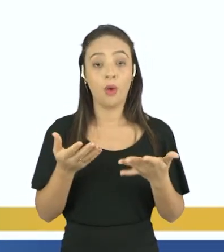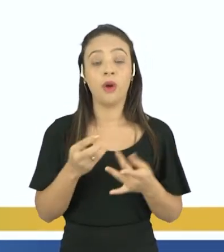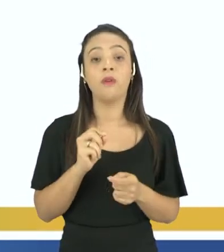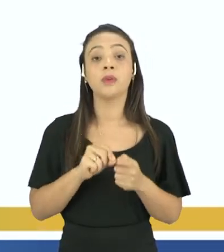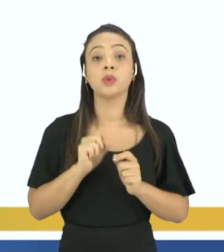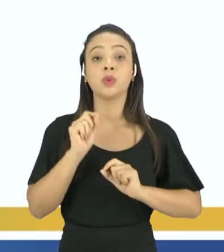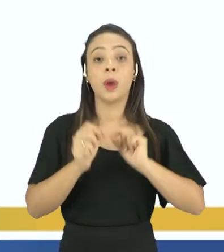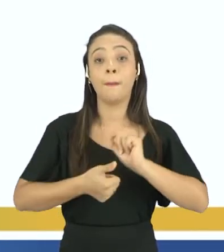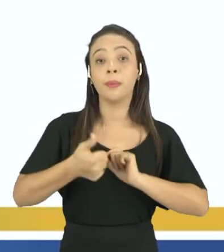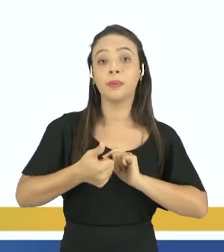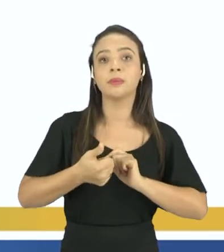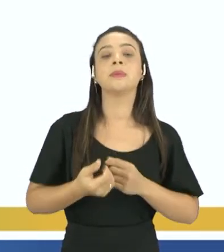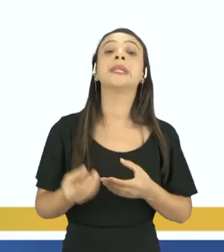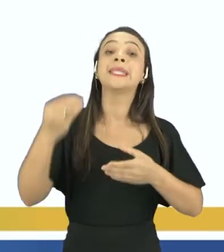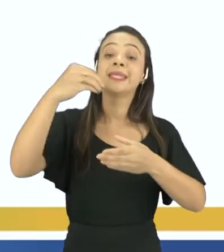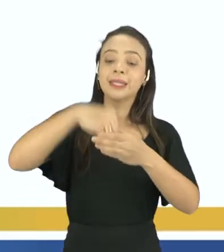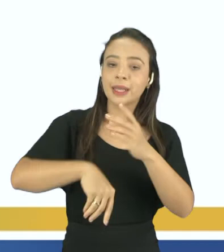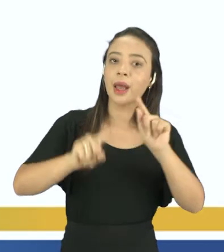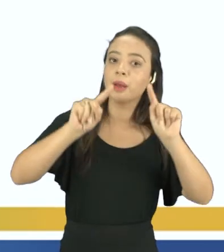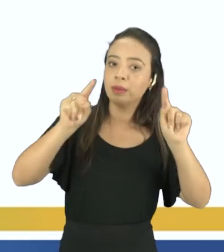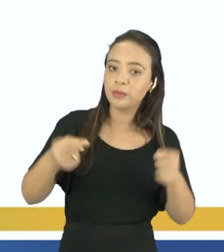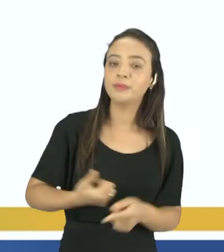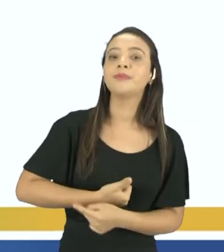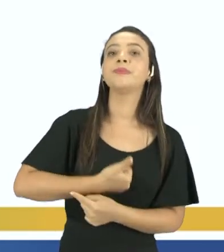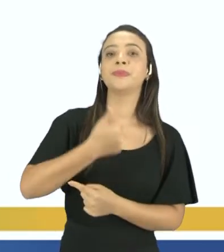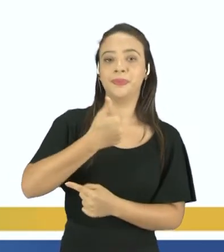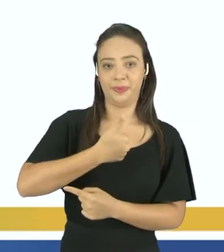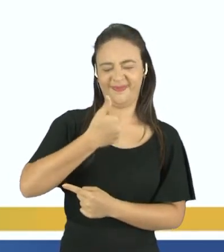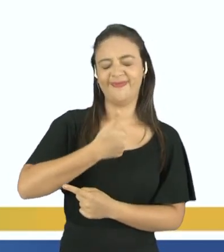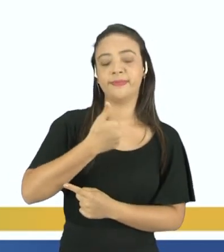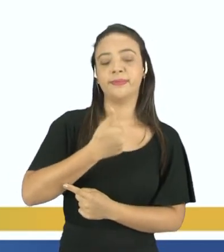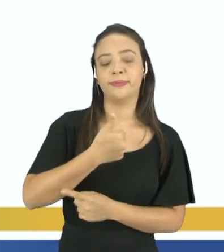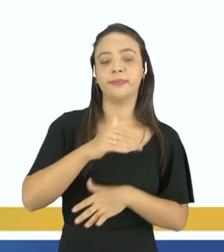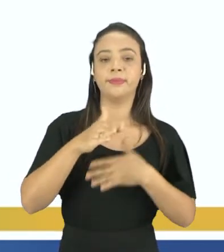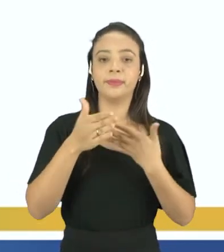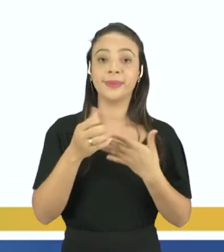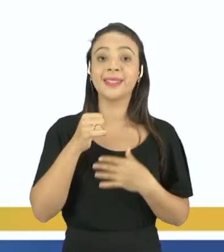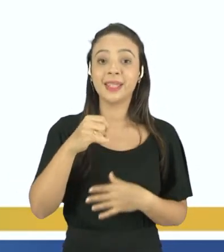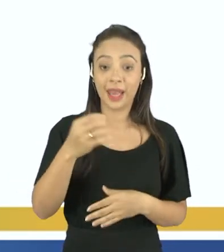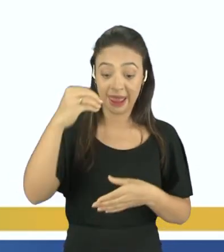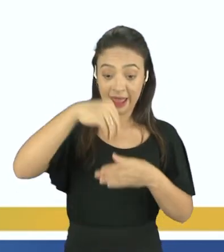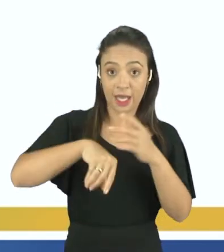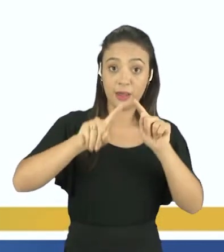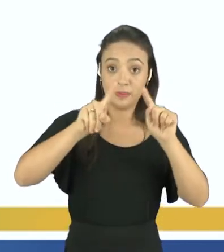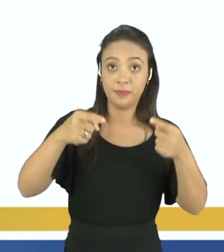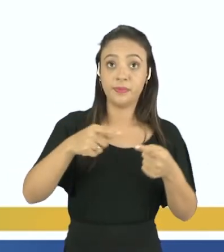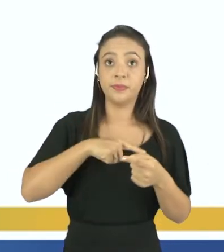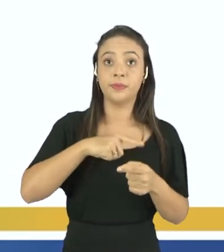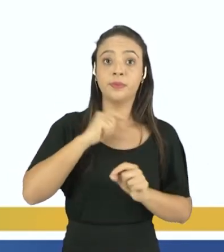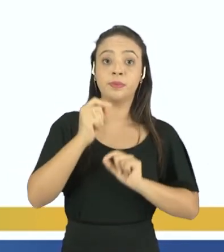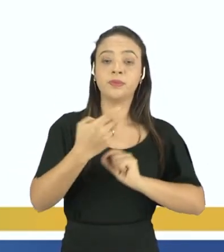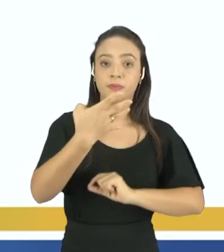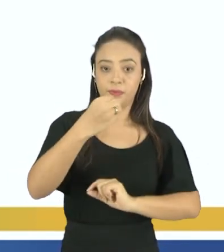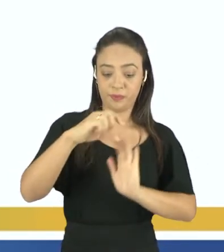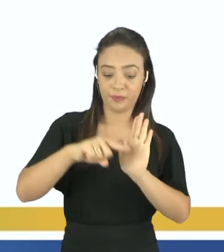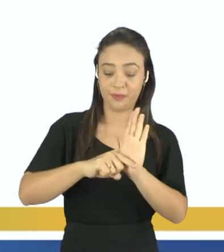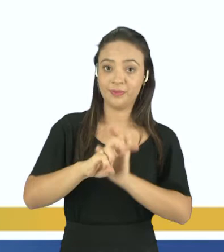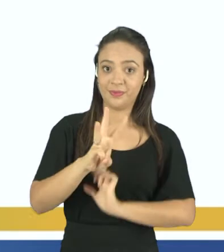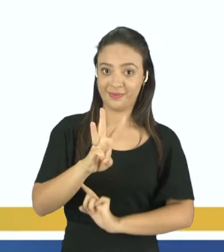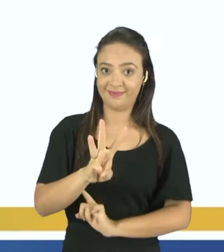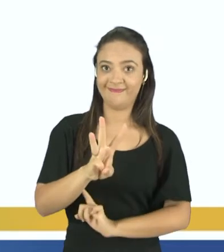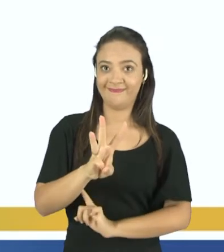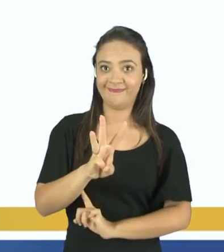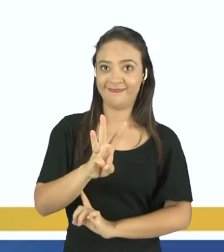resolver primeiro a operação que aparece dentro do parênteses bom se dentro do parênteses nós temos 40 -